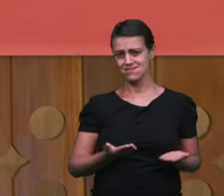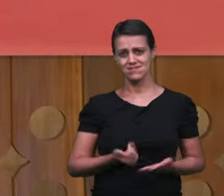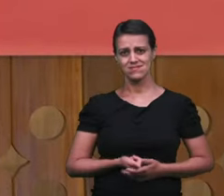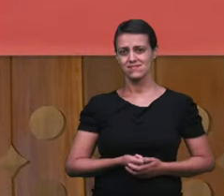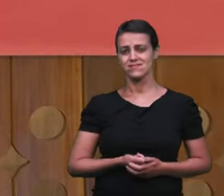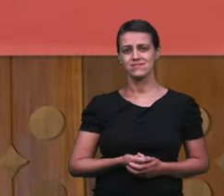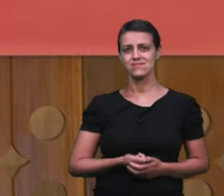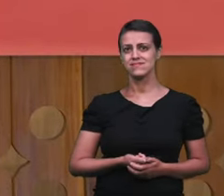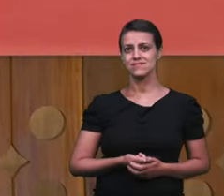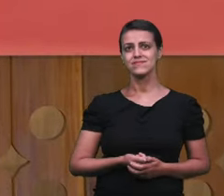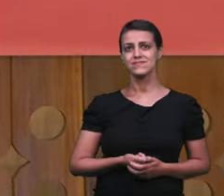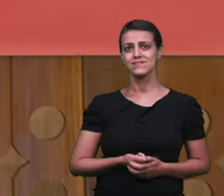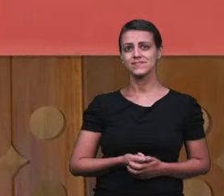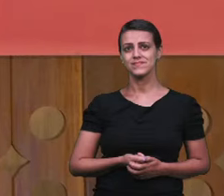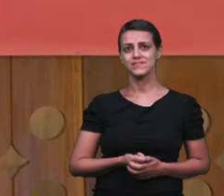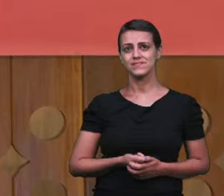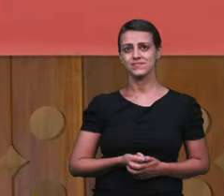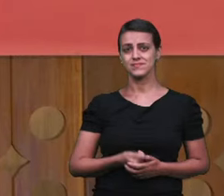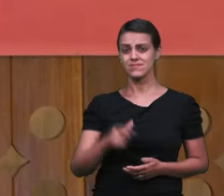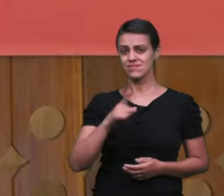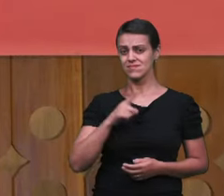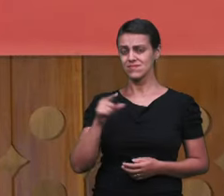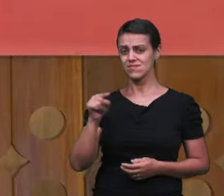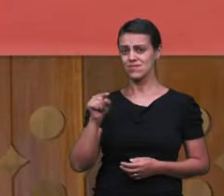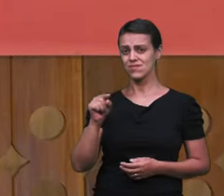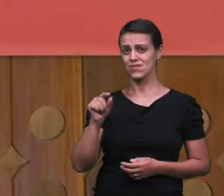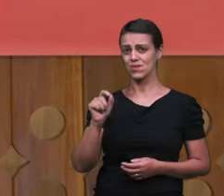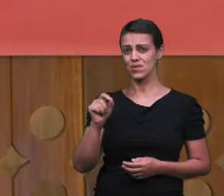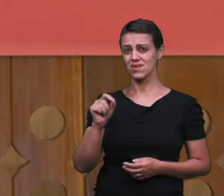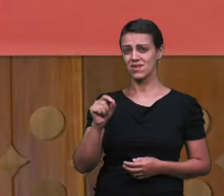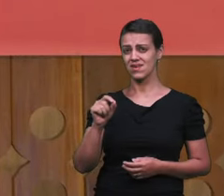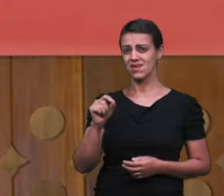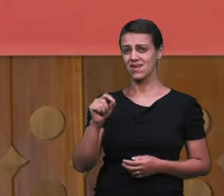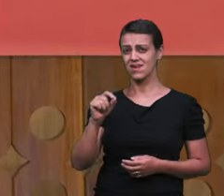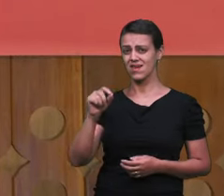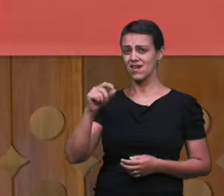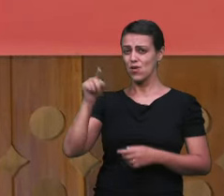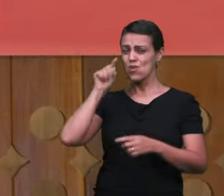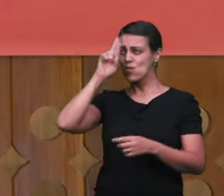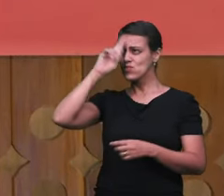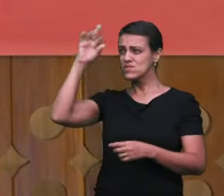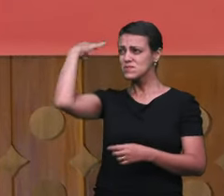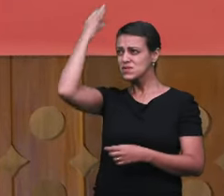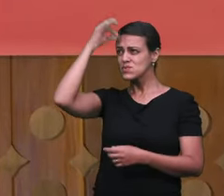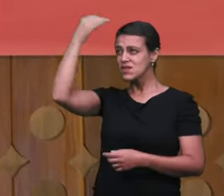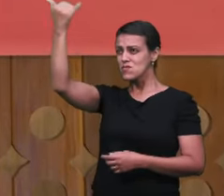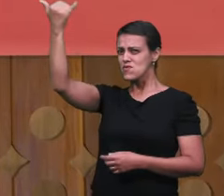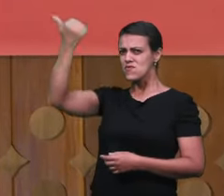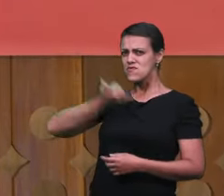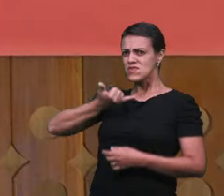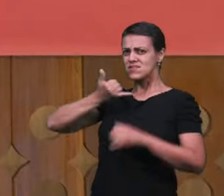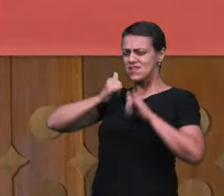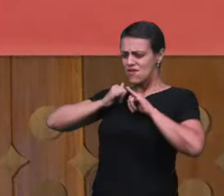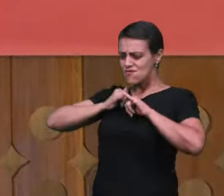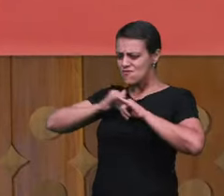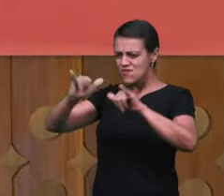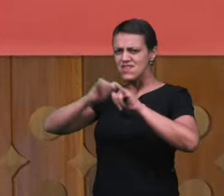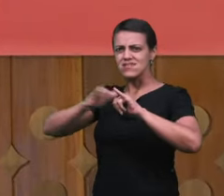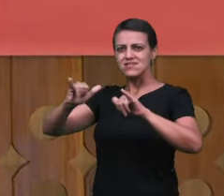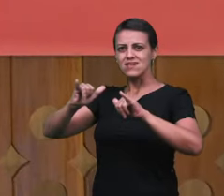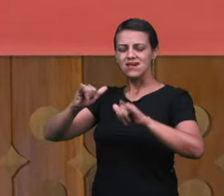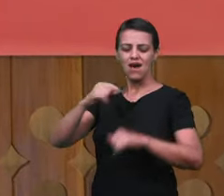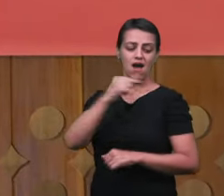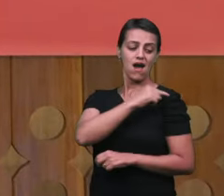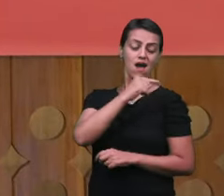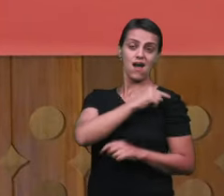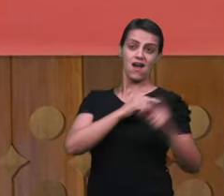ao toque da trombeta, o adversário, ele não vai saber. Os sinais estão vindo para você,